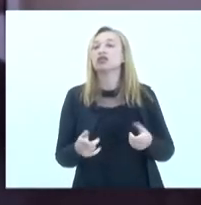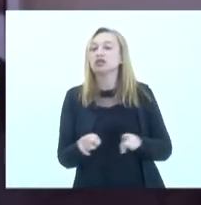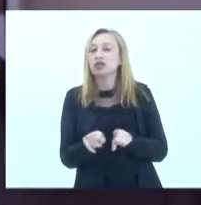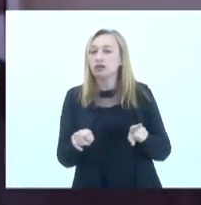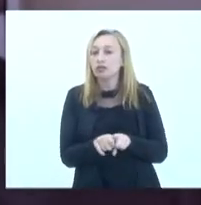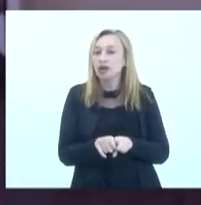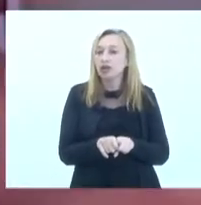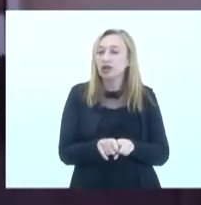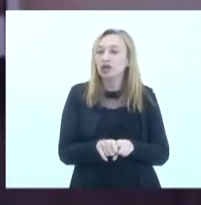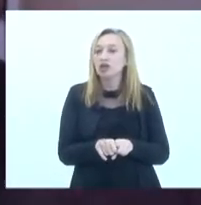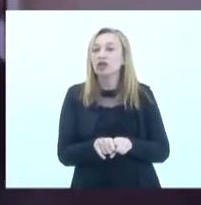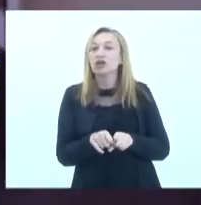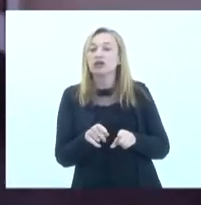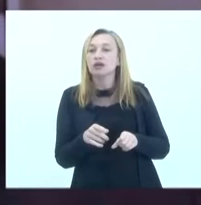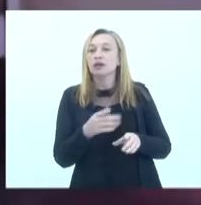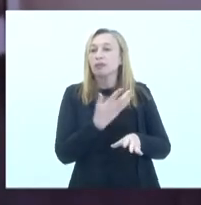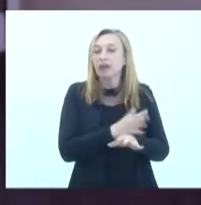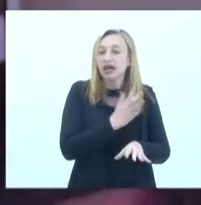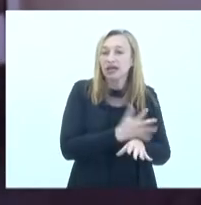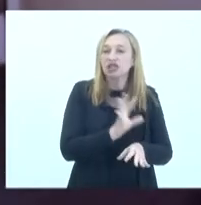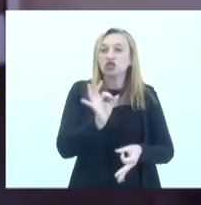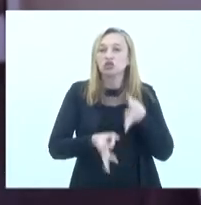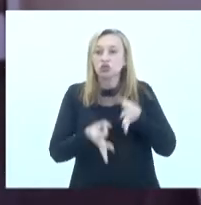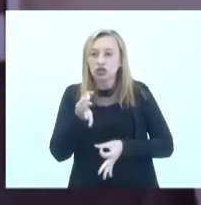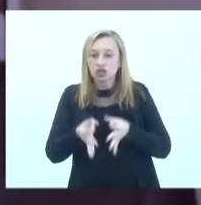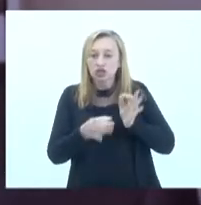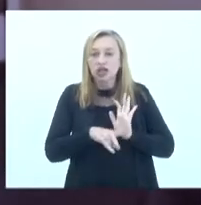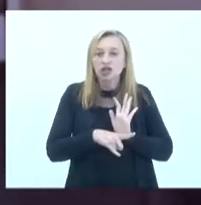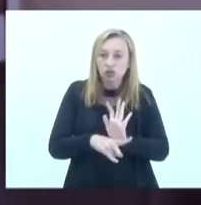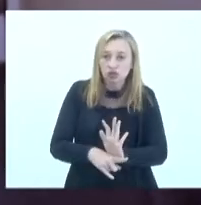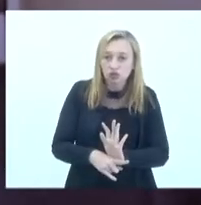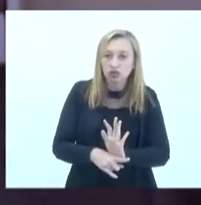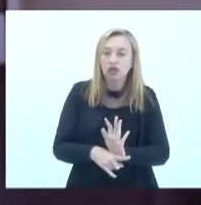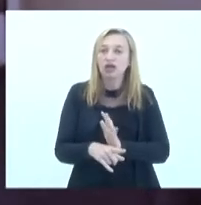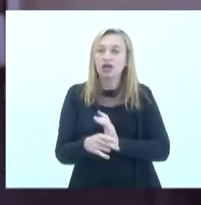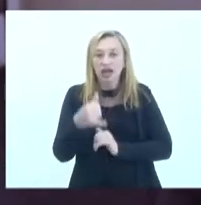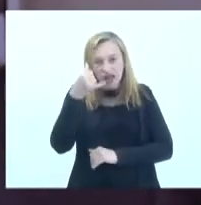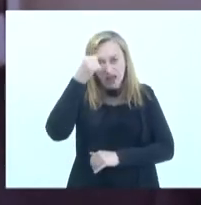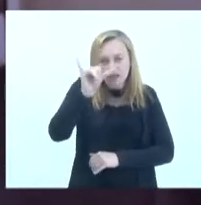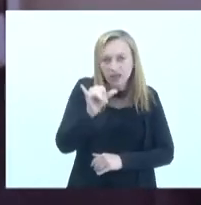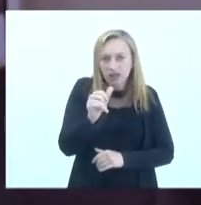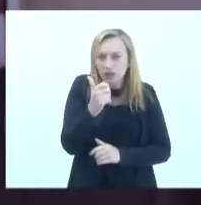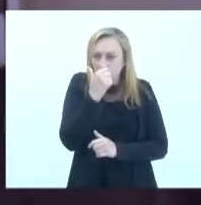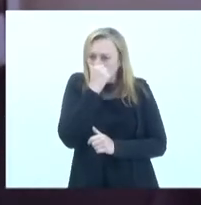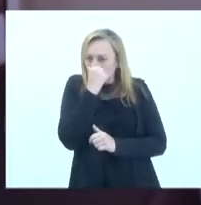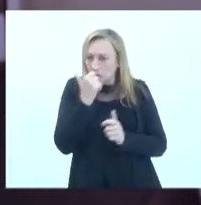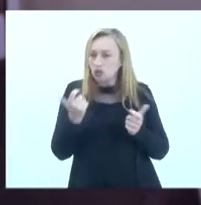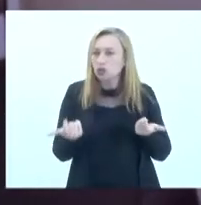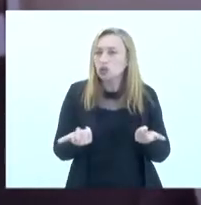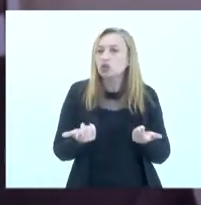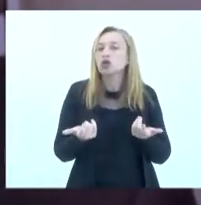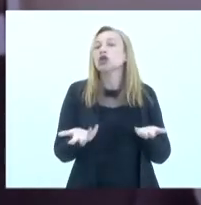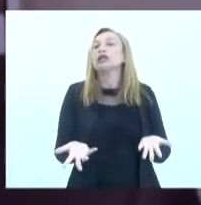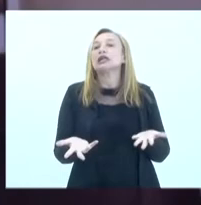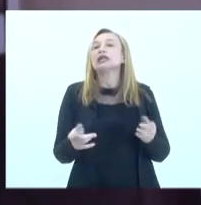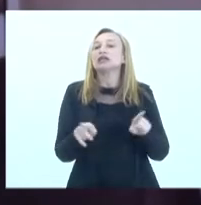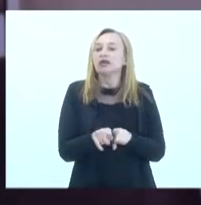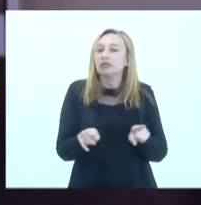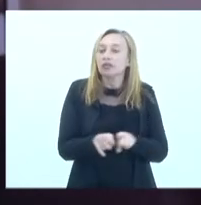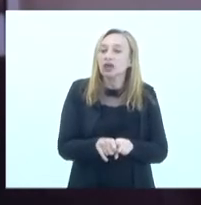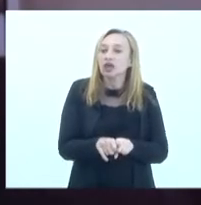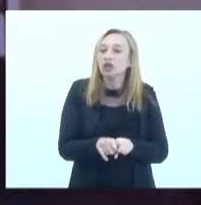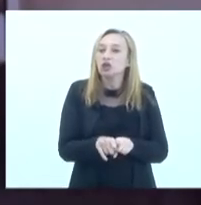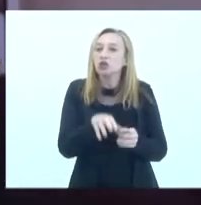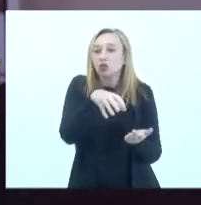de Práticas Jurídicas, que atende gratuitamente, evitando sobrecarga da justiça na administração de conflitos, e o Núcleo